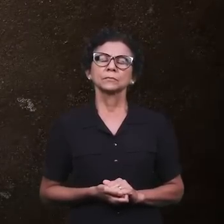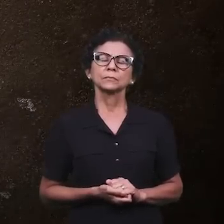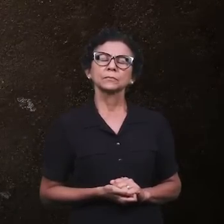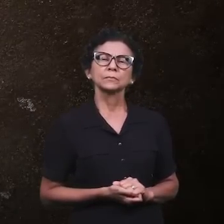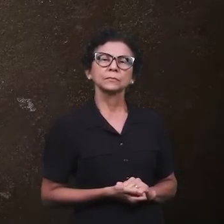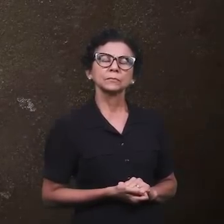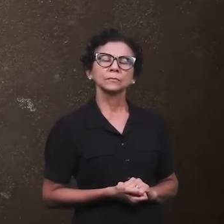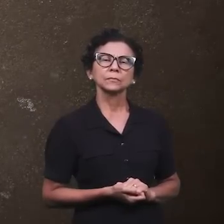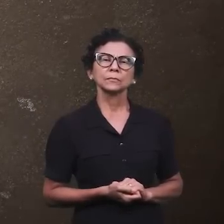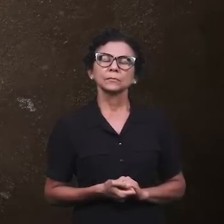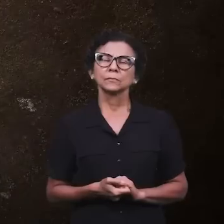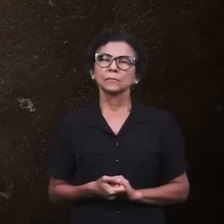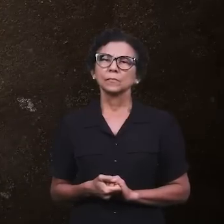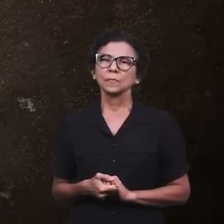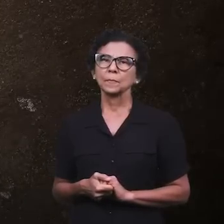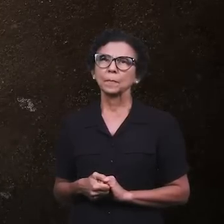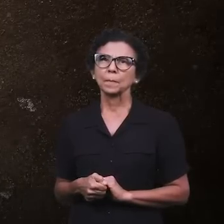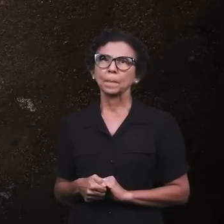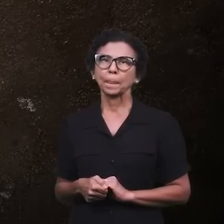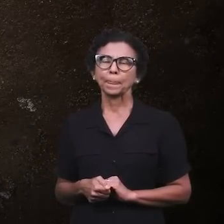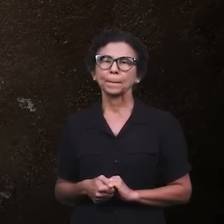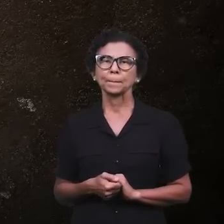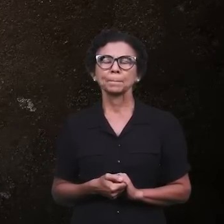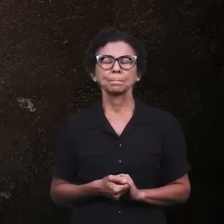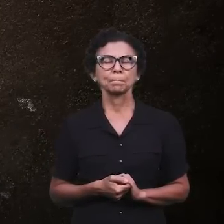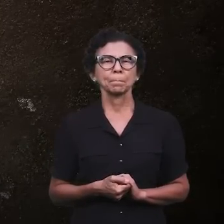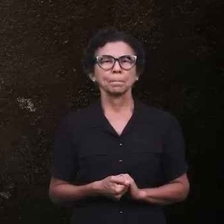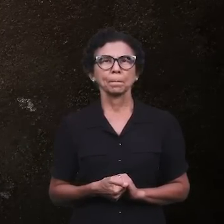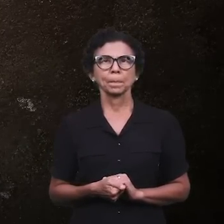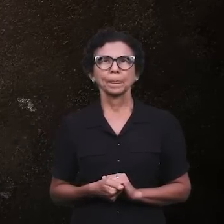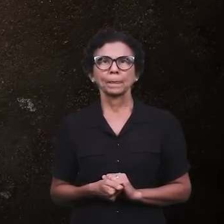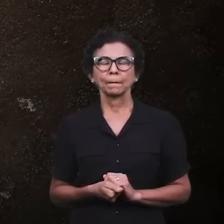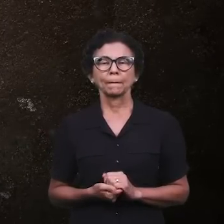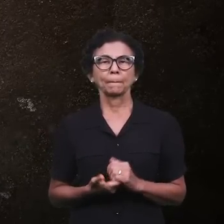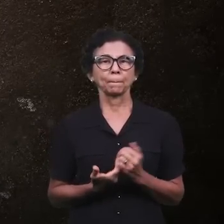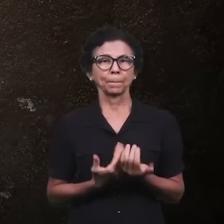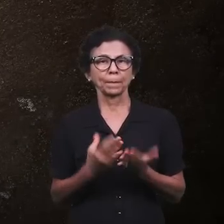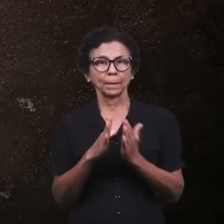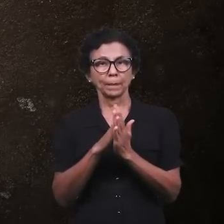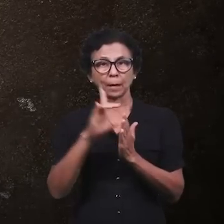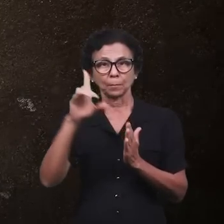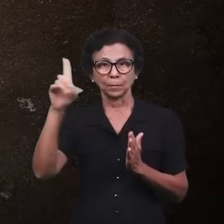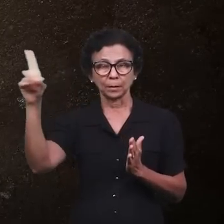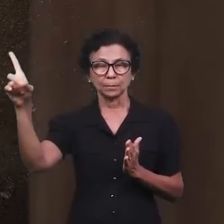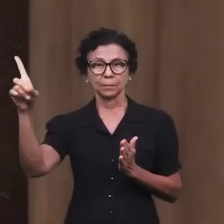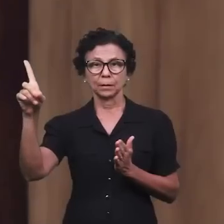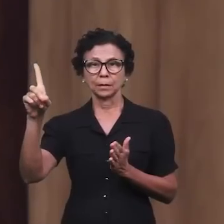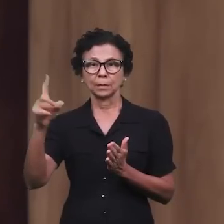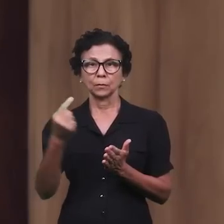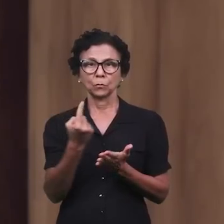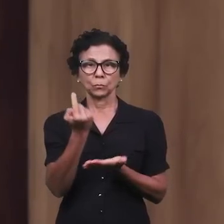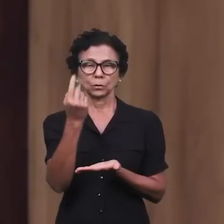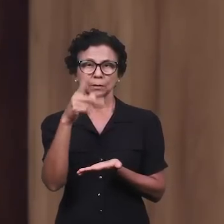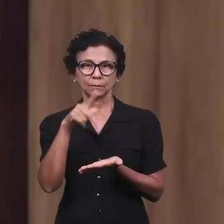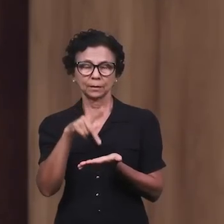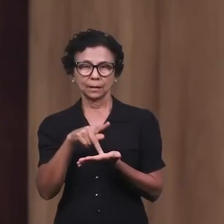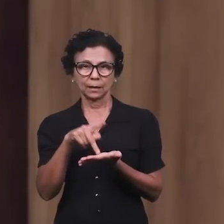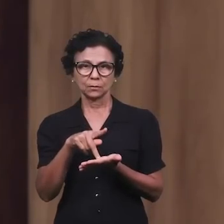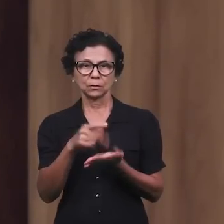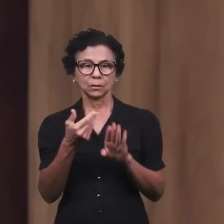santifica-os na verdade, a tua palavra é a verdade. No programa